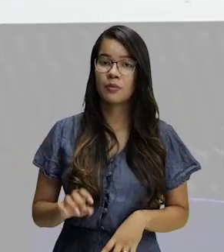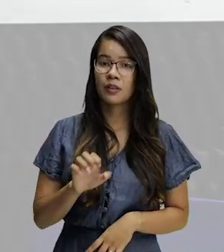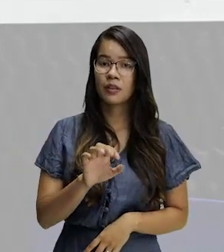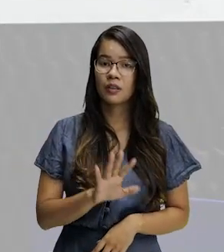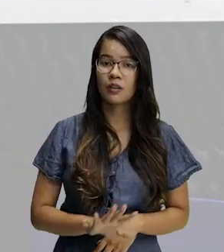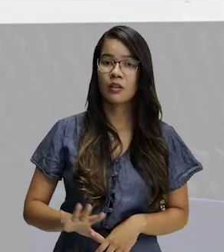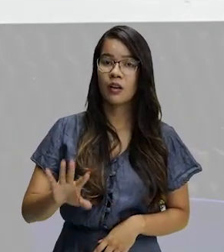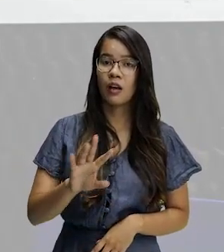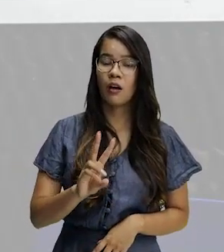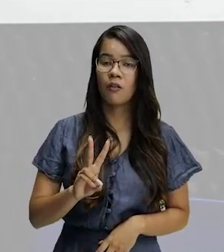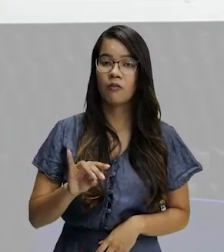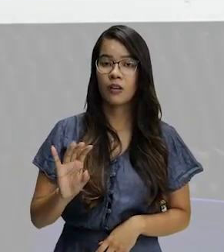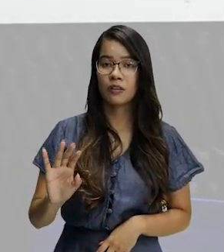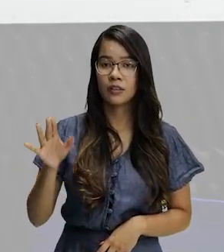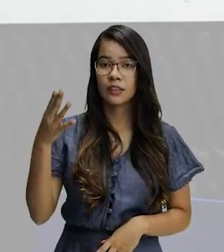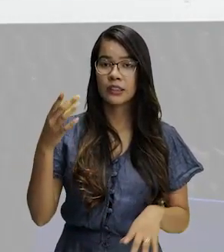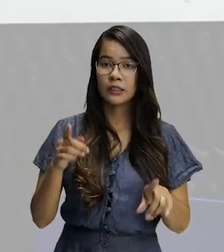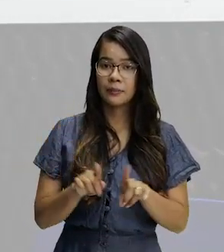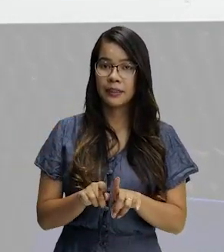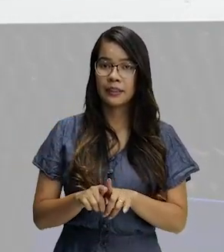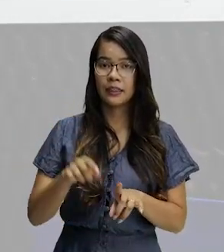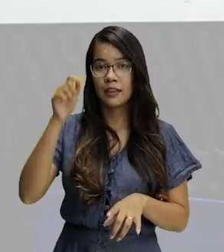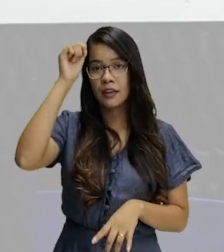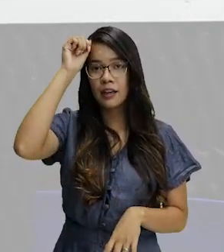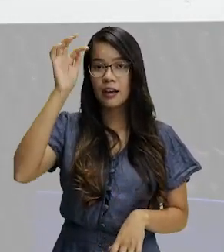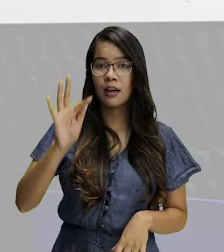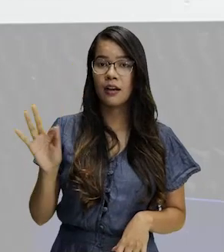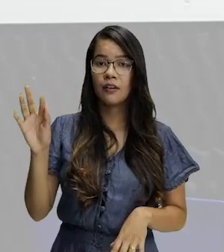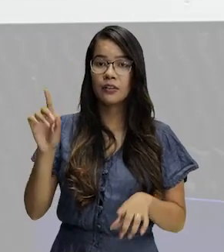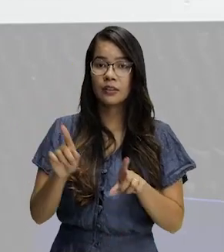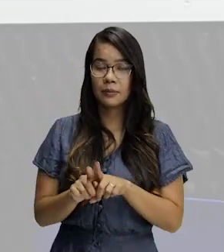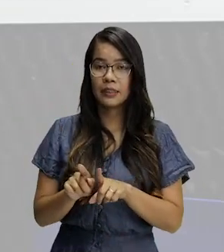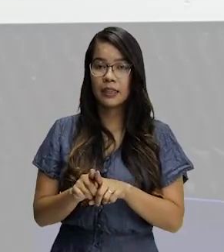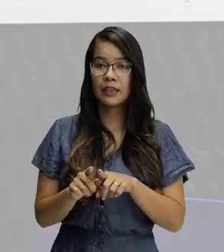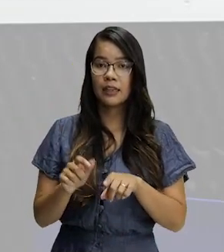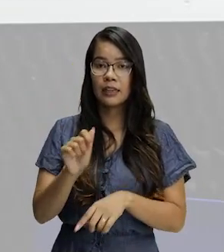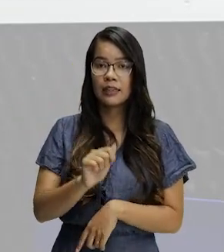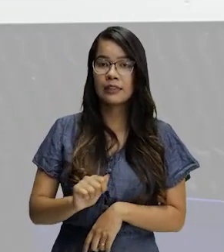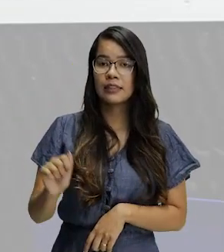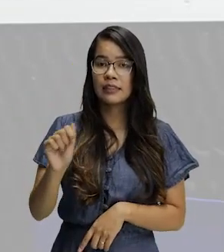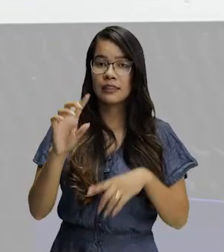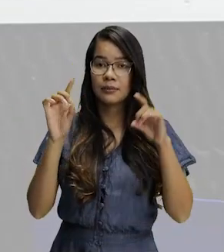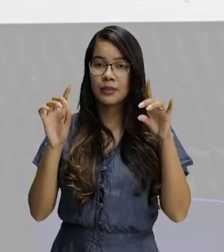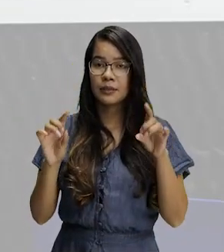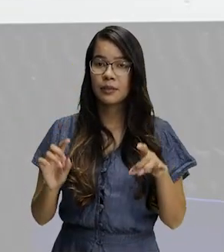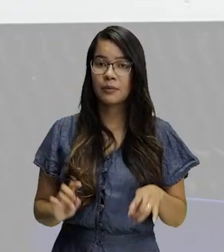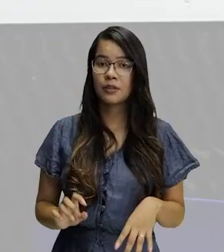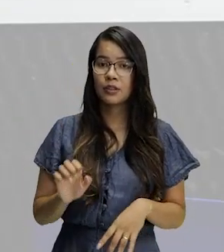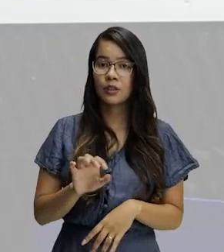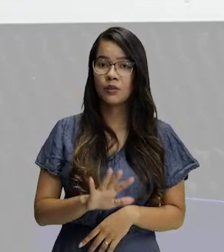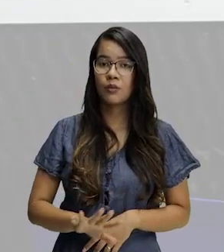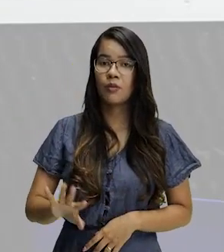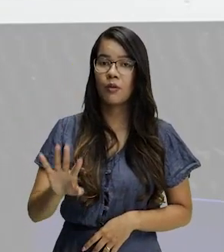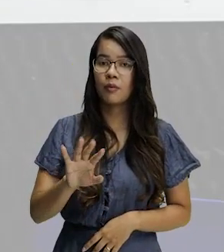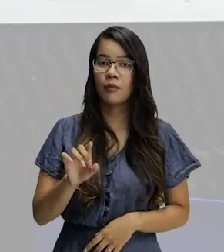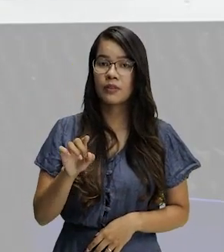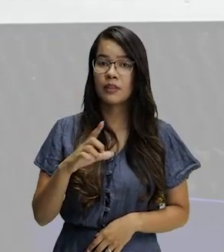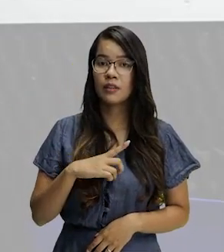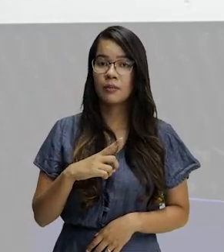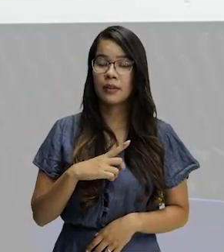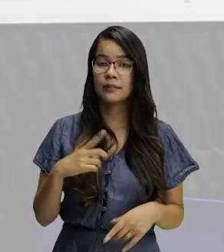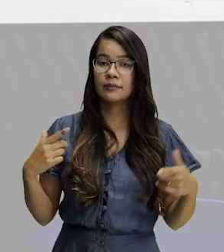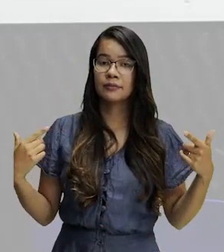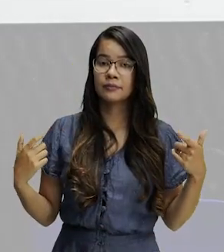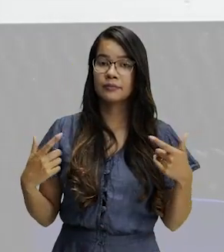também na África, na Ásia, mas principalmente na Europa. Você tem uma guerra que na